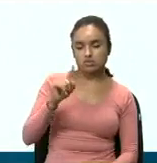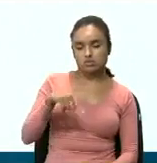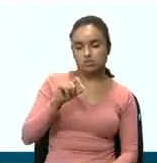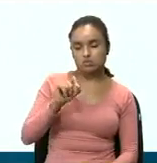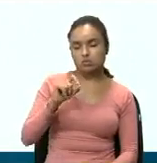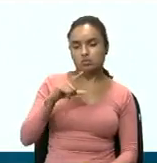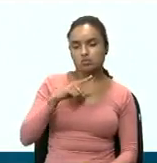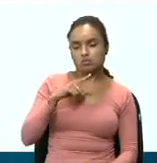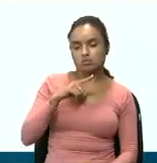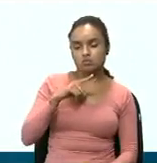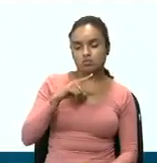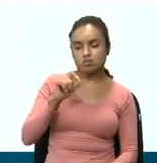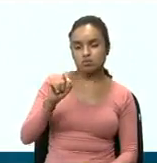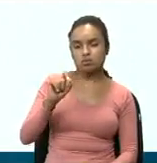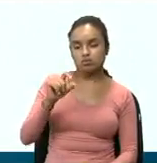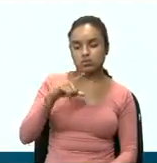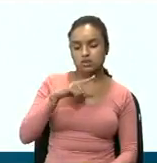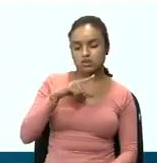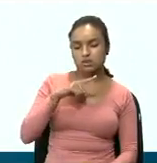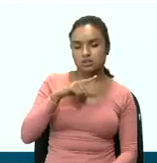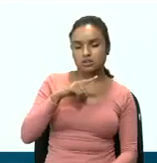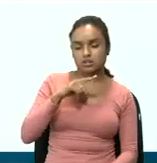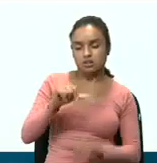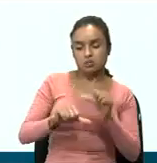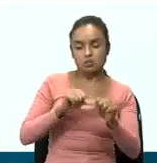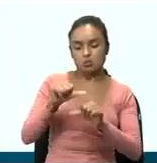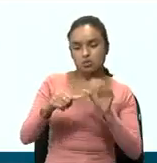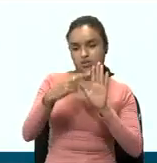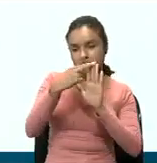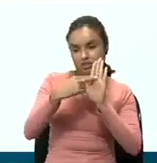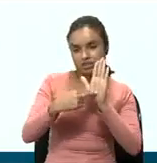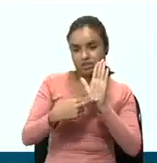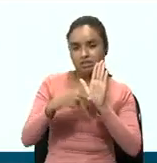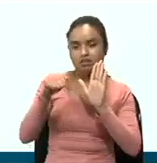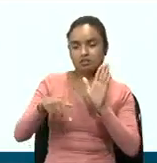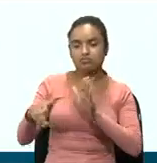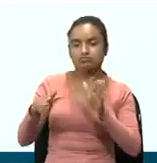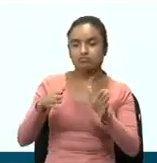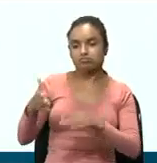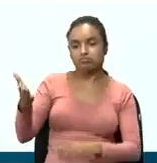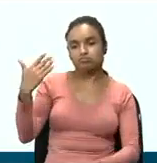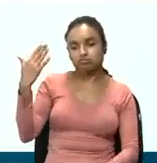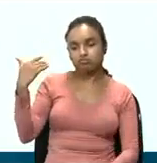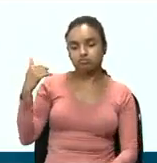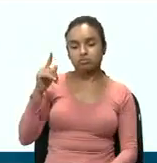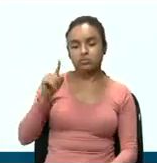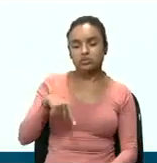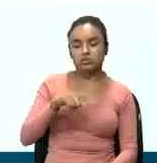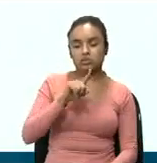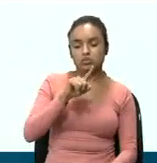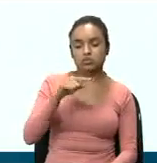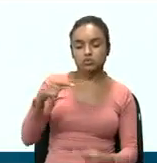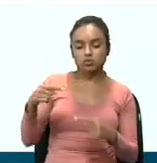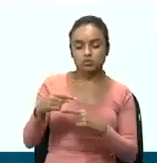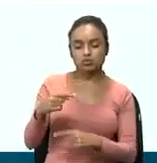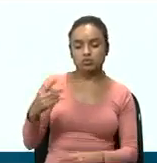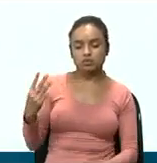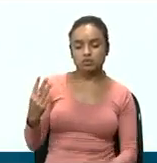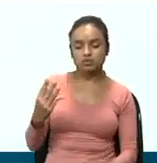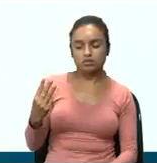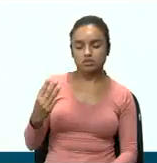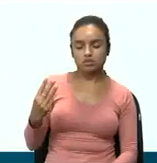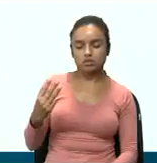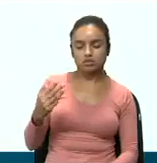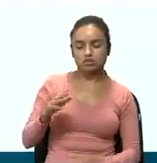que eu mudei o parâmetro. O 1 vai ser 3, nós acabamos de calcular. Aqui nós teremos o que,